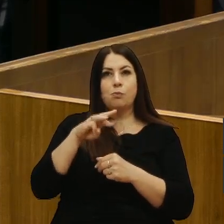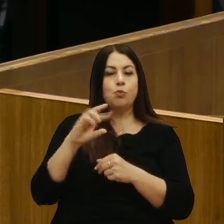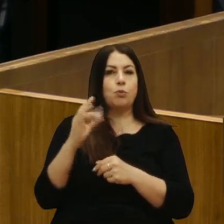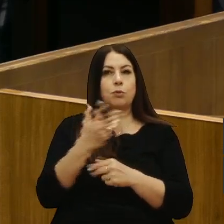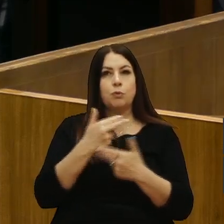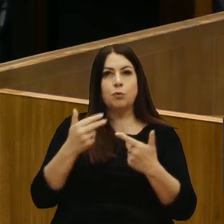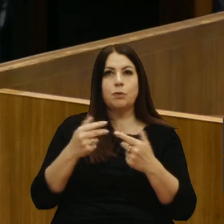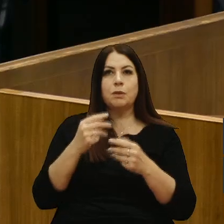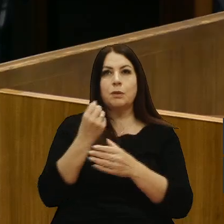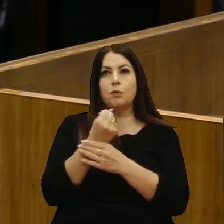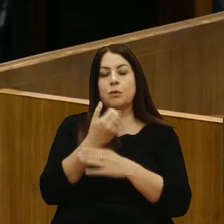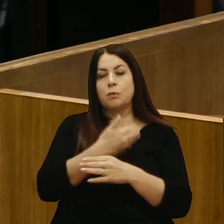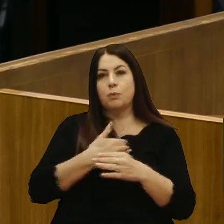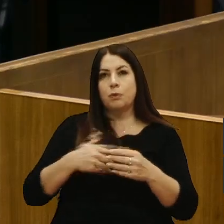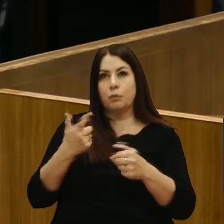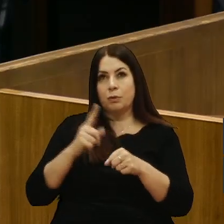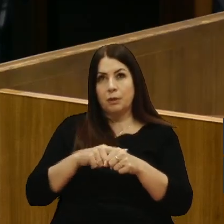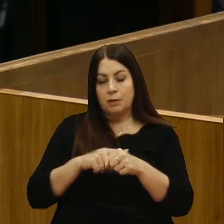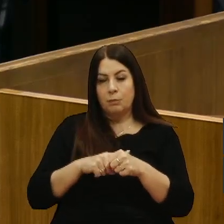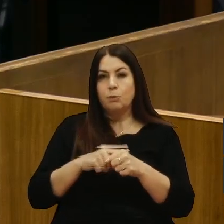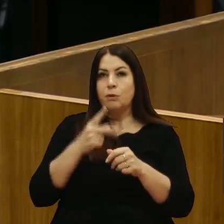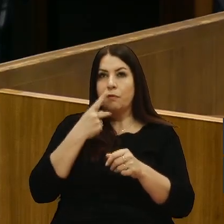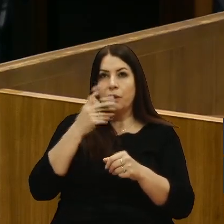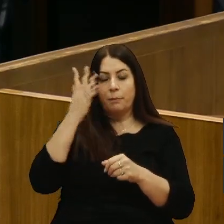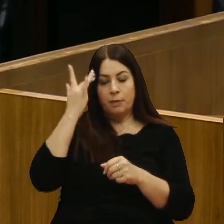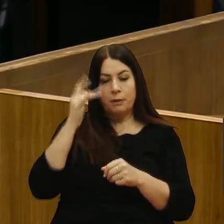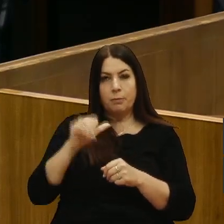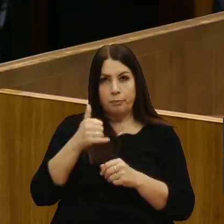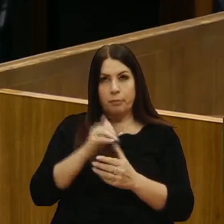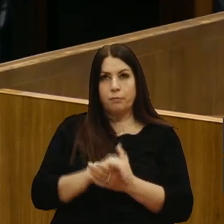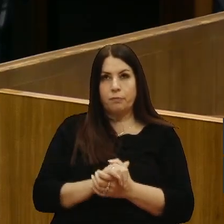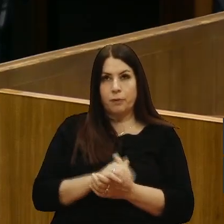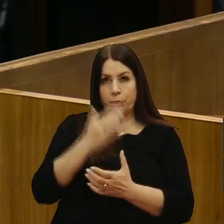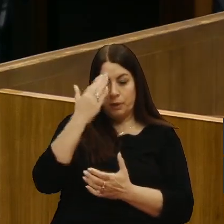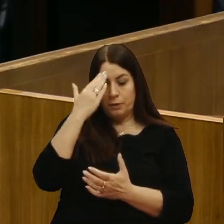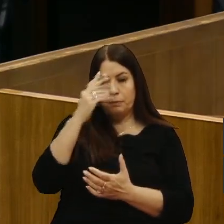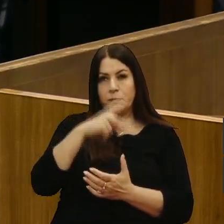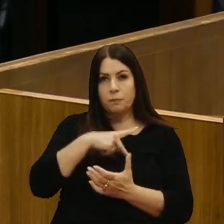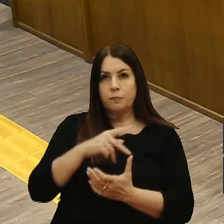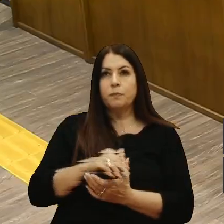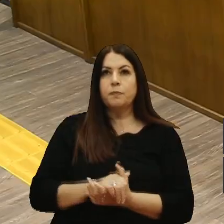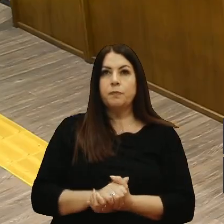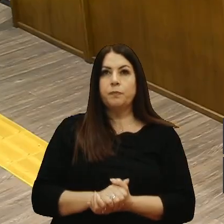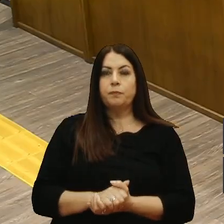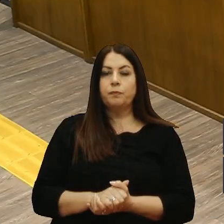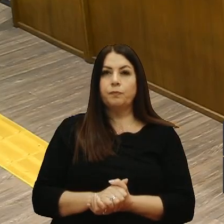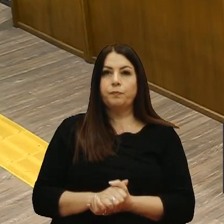coisas. A questão de segurança pública não deu tempo, mas eu vou falar amanhã melhor. Muito obrigado, presidente. Seria isso.